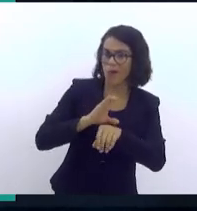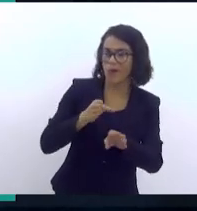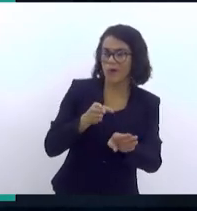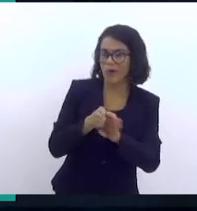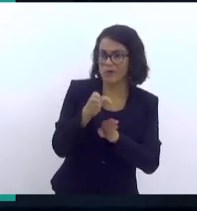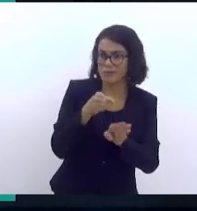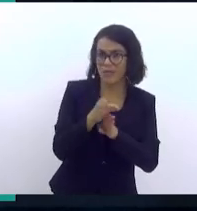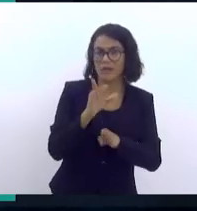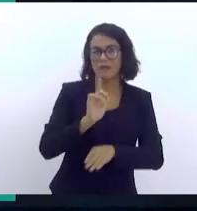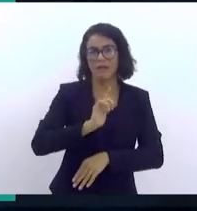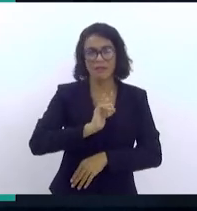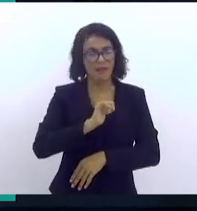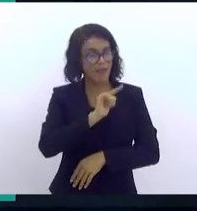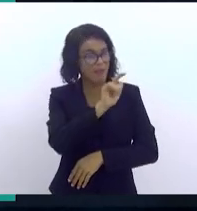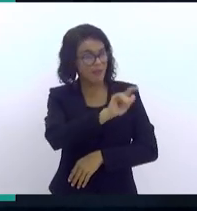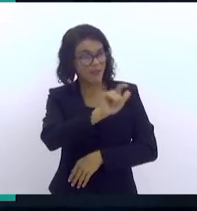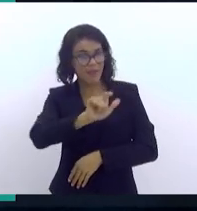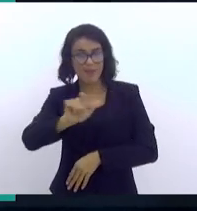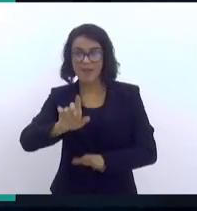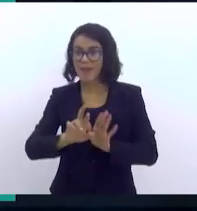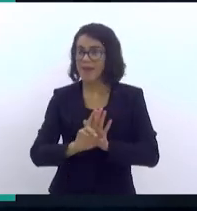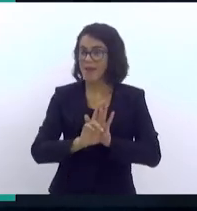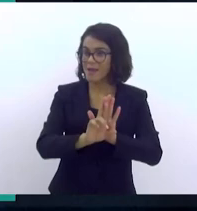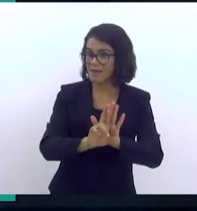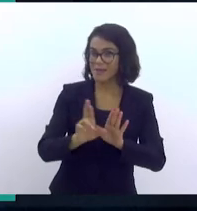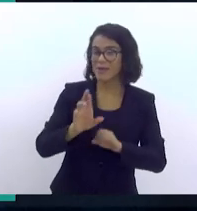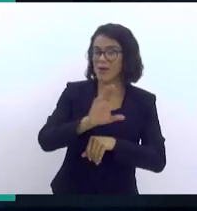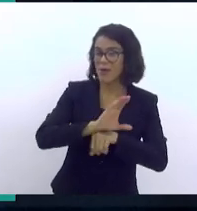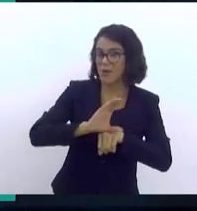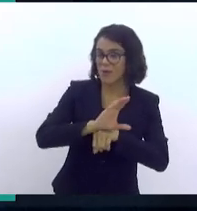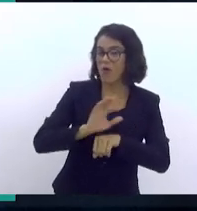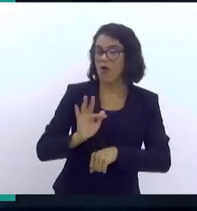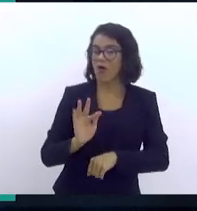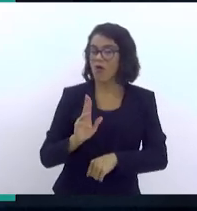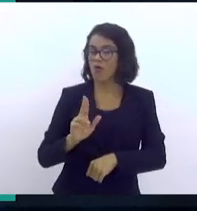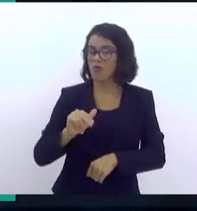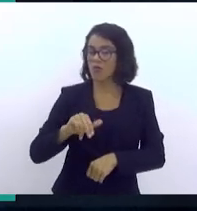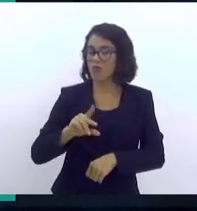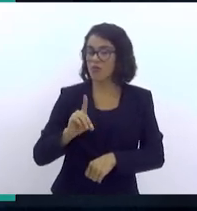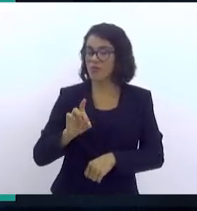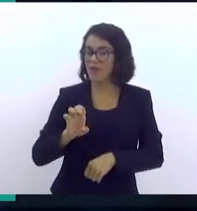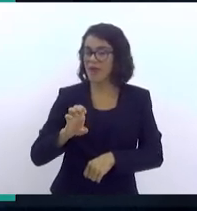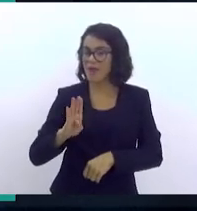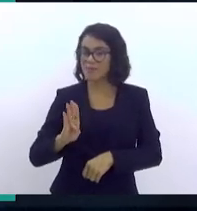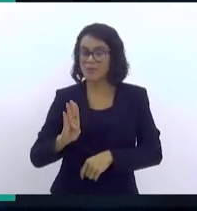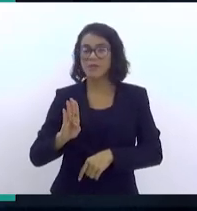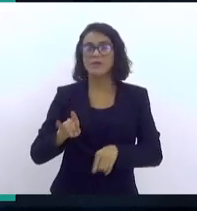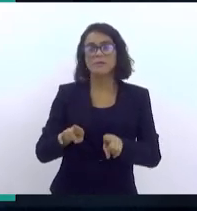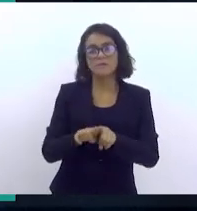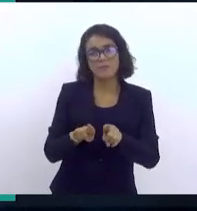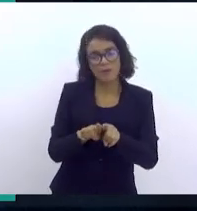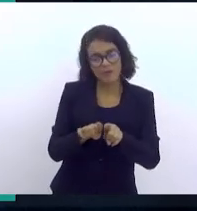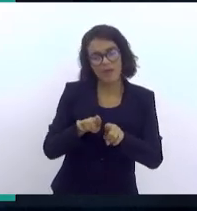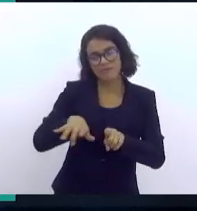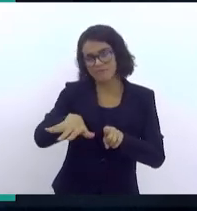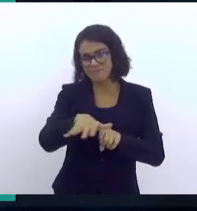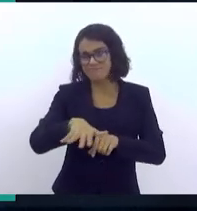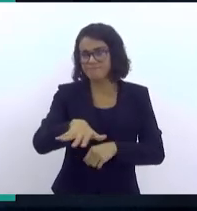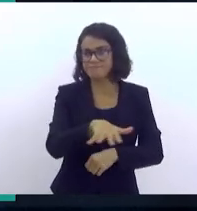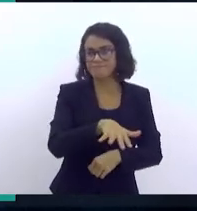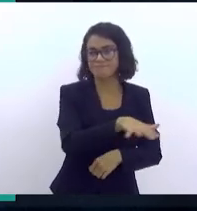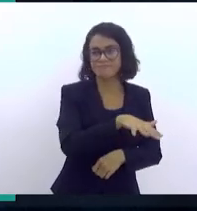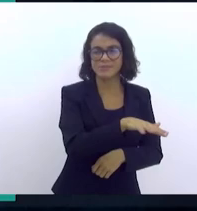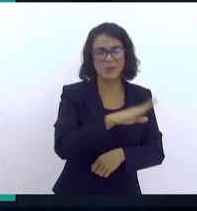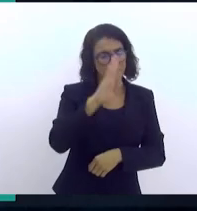aqui tem um representante né que do conselho do fundeb né de controle social então todos esses espaços eles